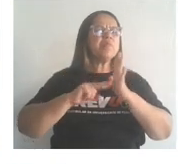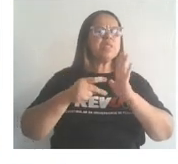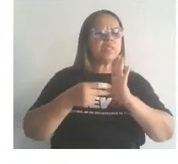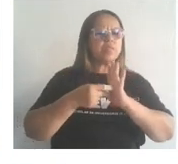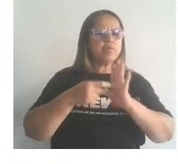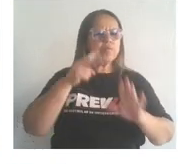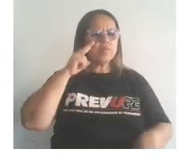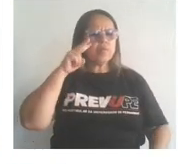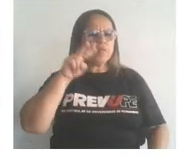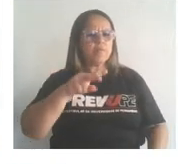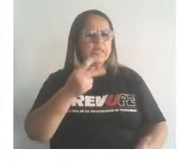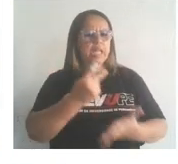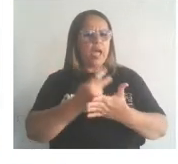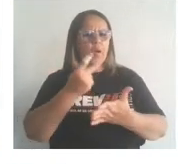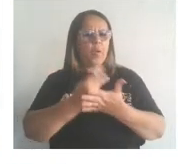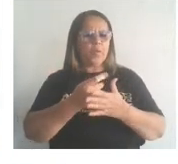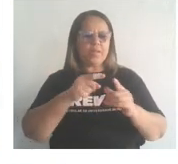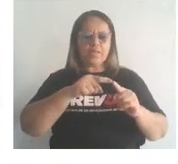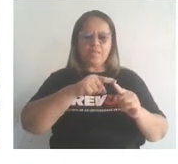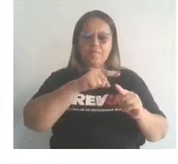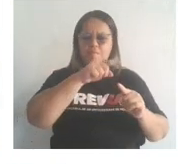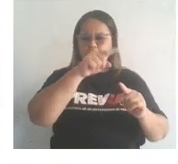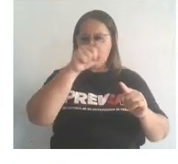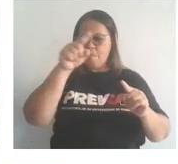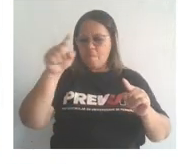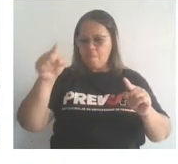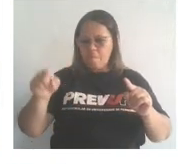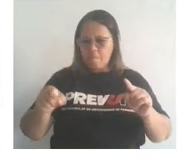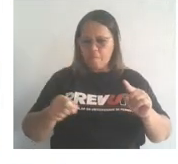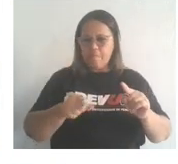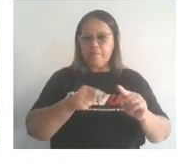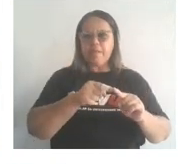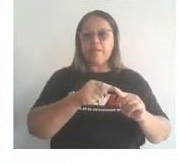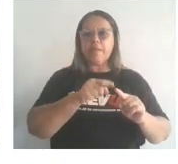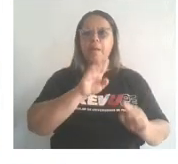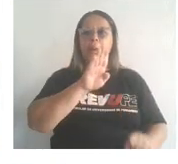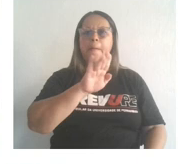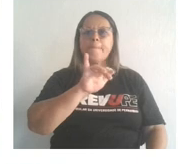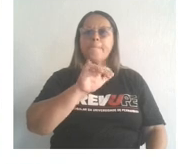ciclo que está ocorrendo na natureza, tá? E ele se chama, pessoal, ciclo